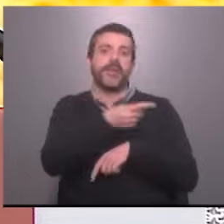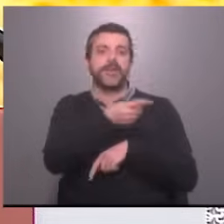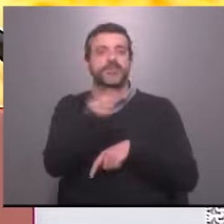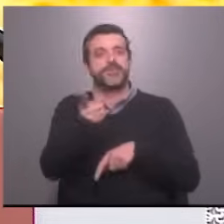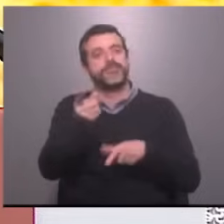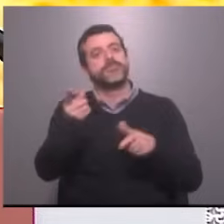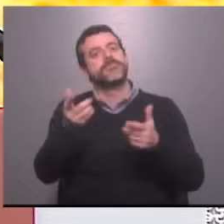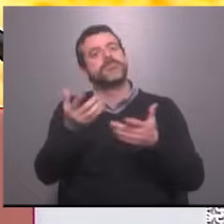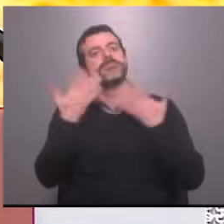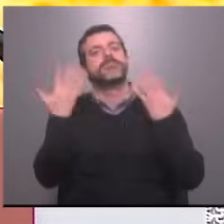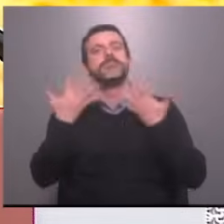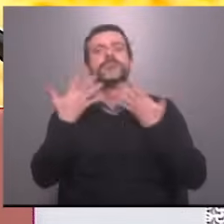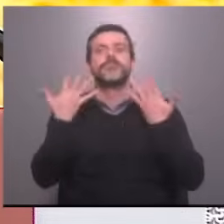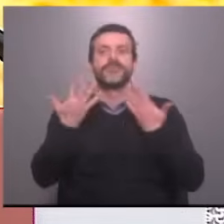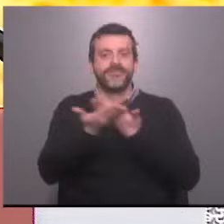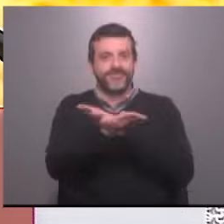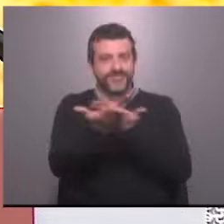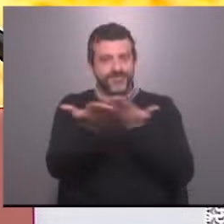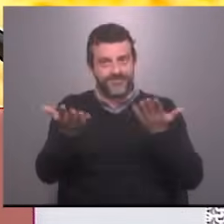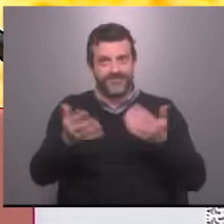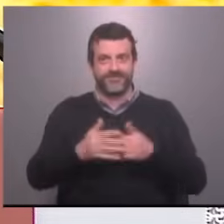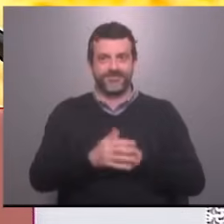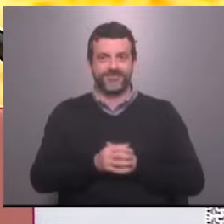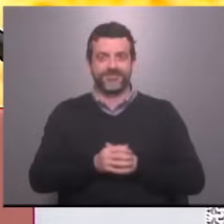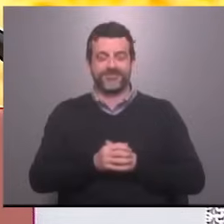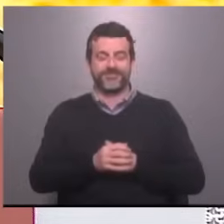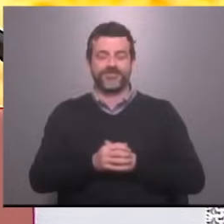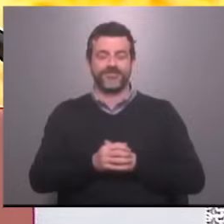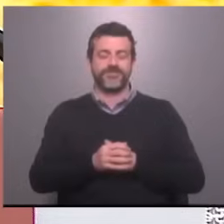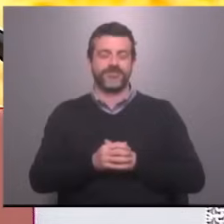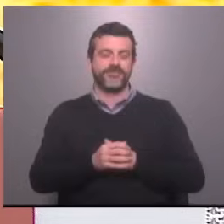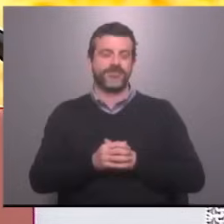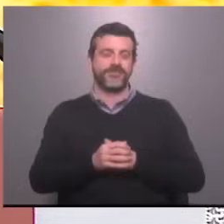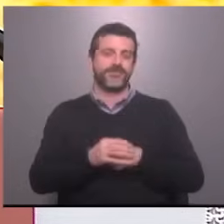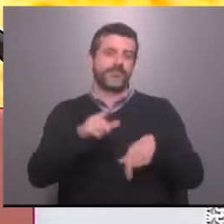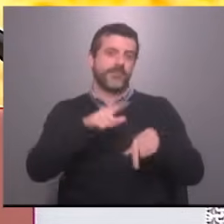E é por isso que somos convidados a alegrar-nos.